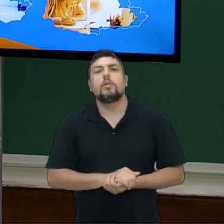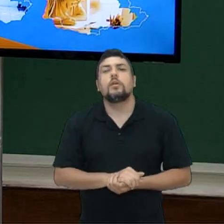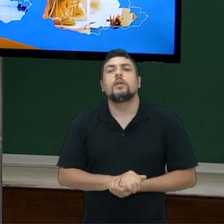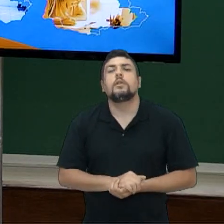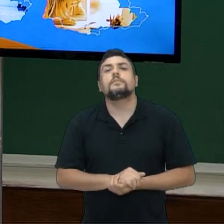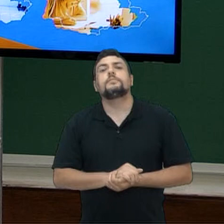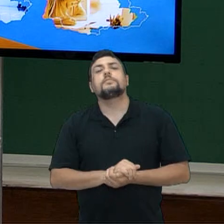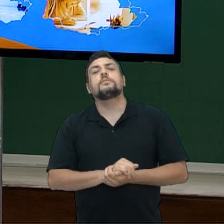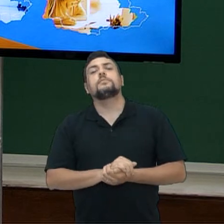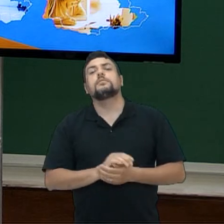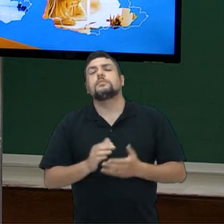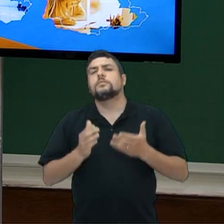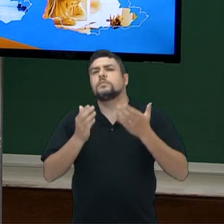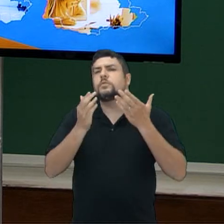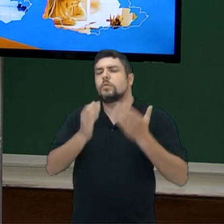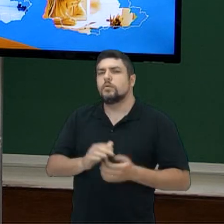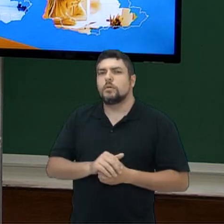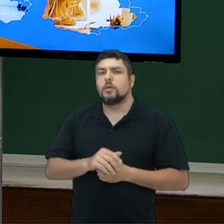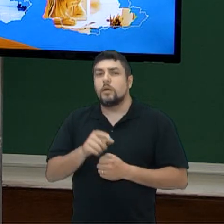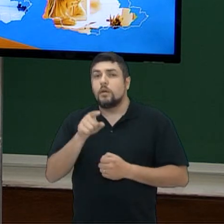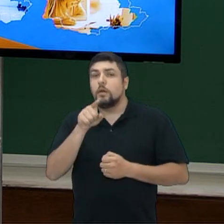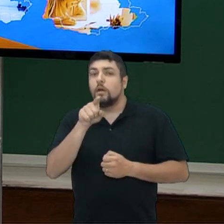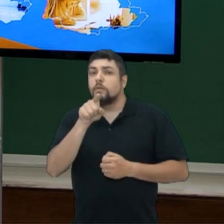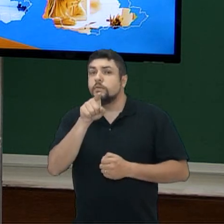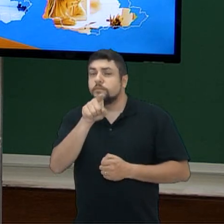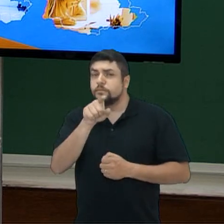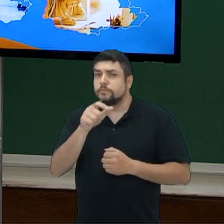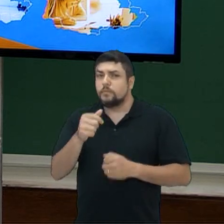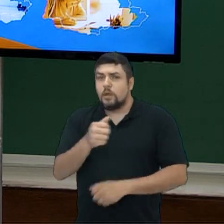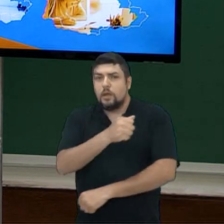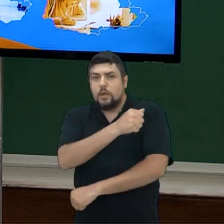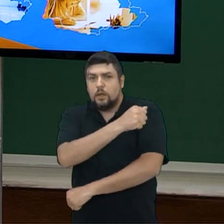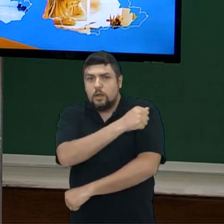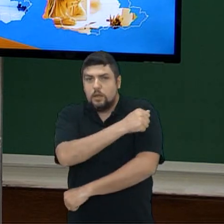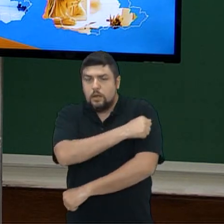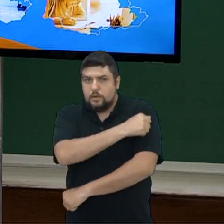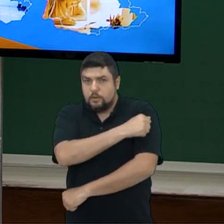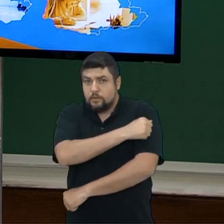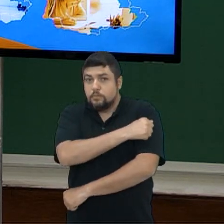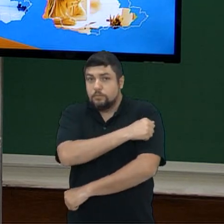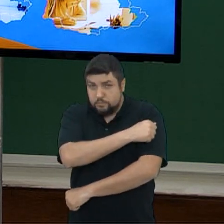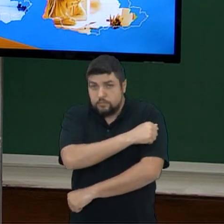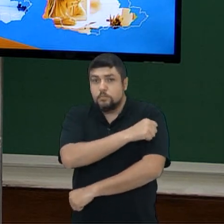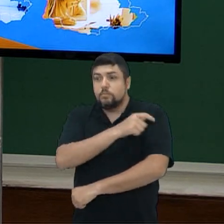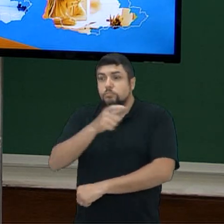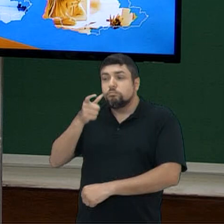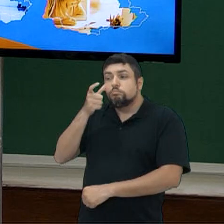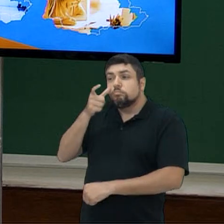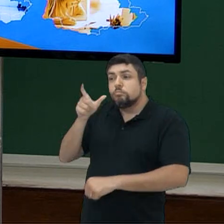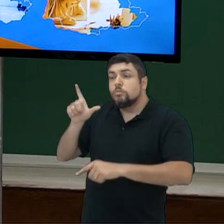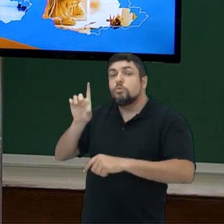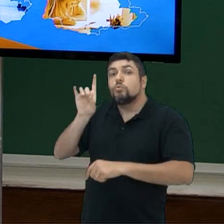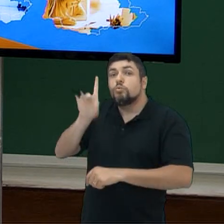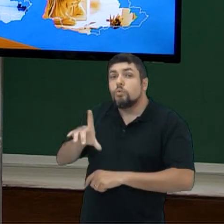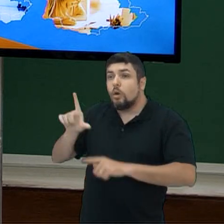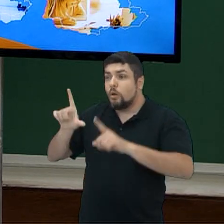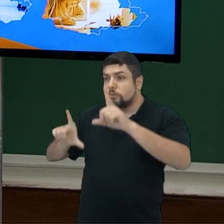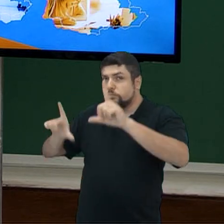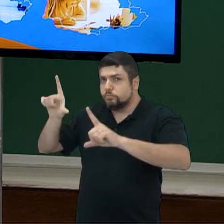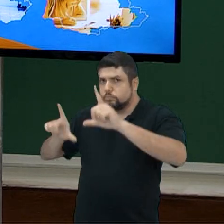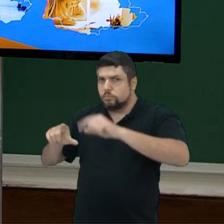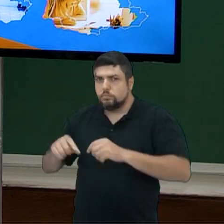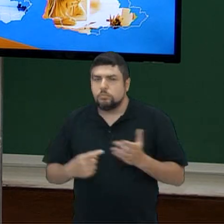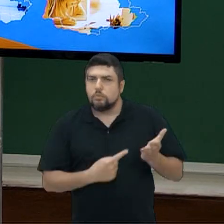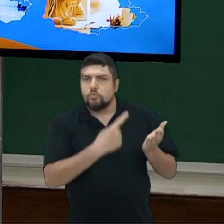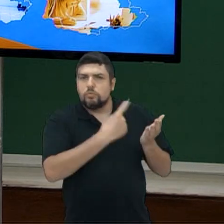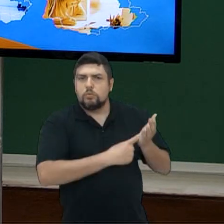gentileza. Atenção, você, aluno que está assistindo as aulas pela televisão, agende um dia e horário com a